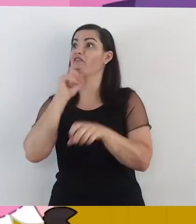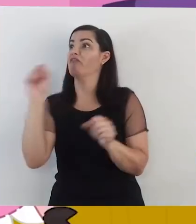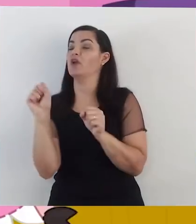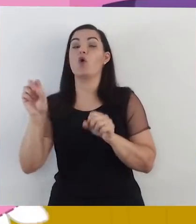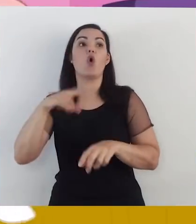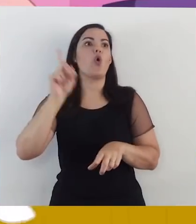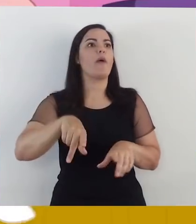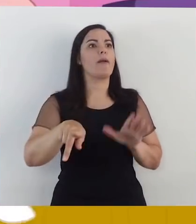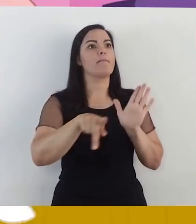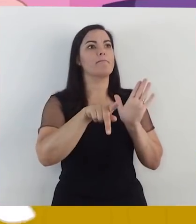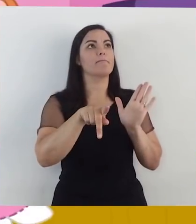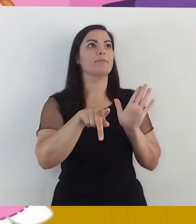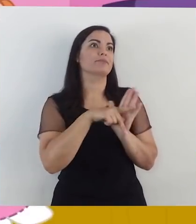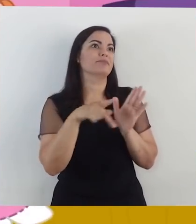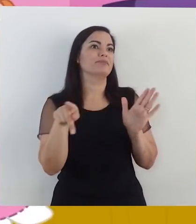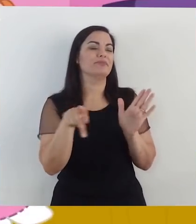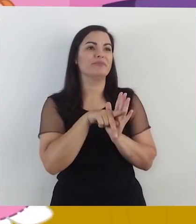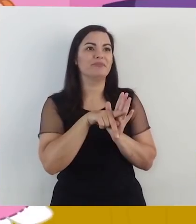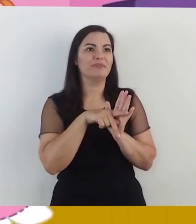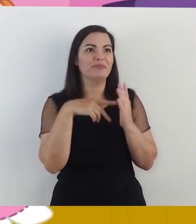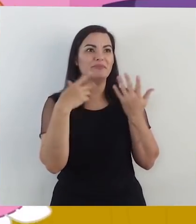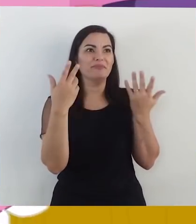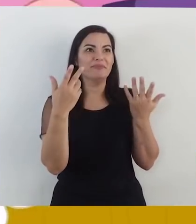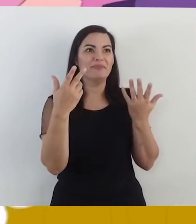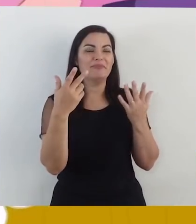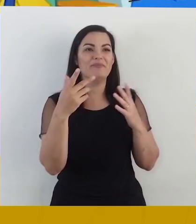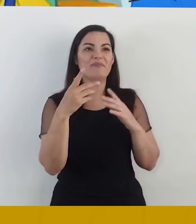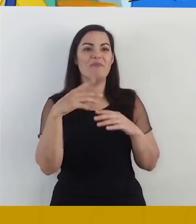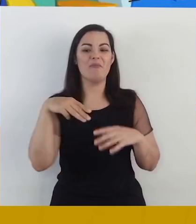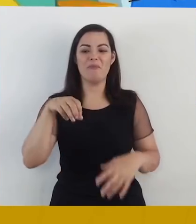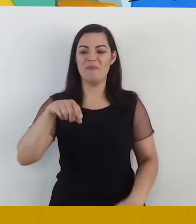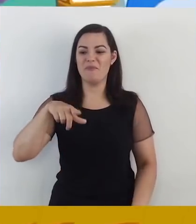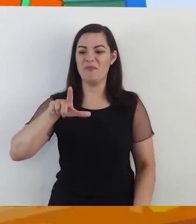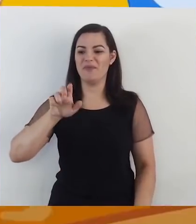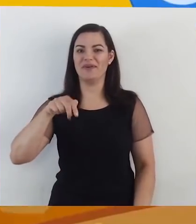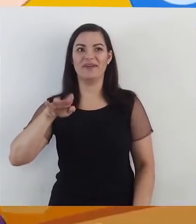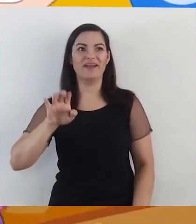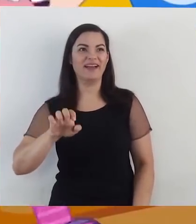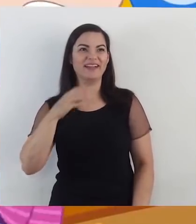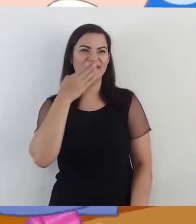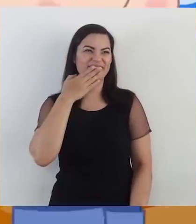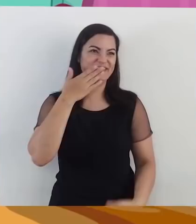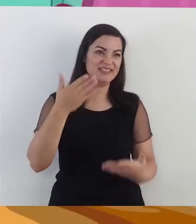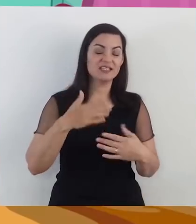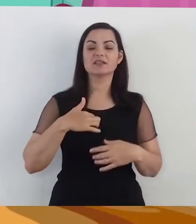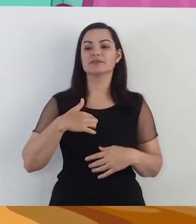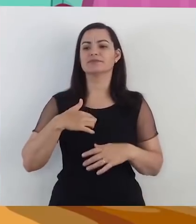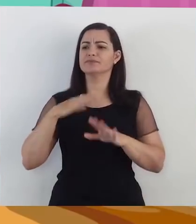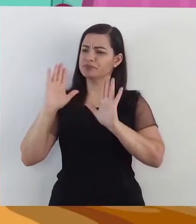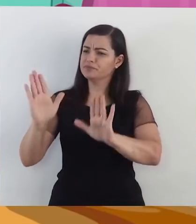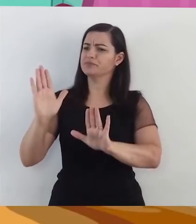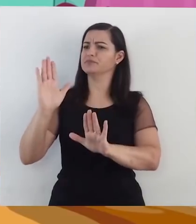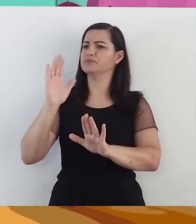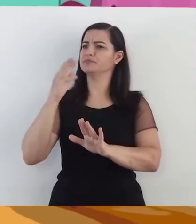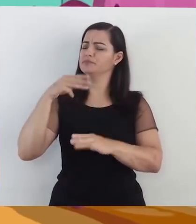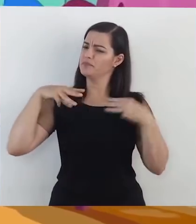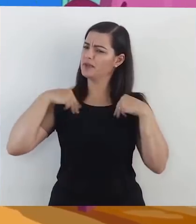pé de moleque. Aí, deixa a Mica falar. Eu vou contar pra vocês.